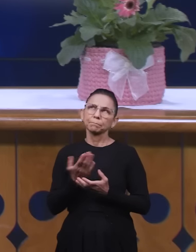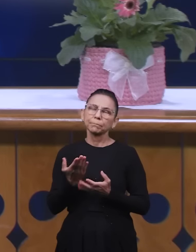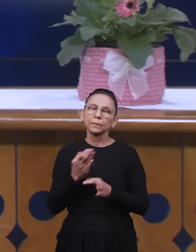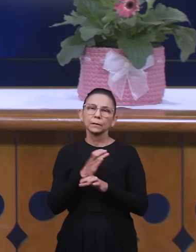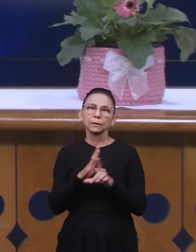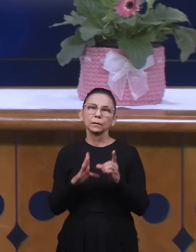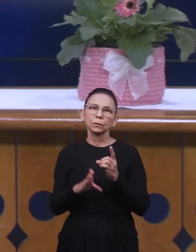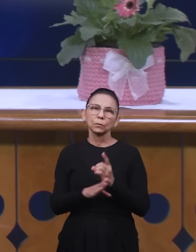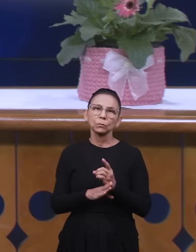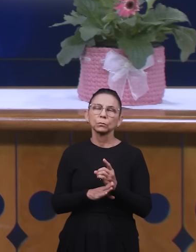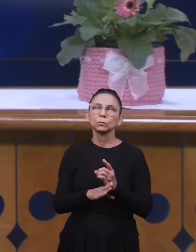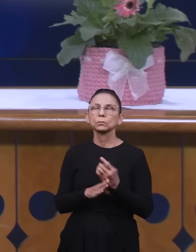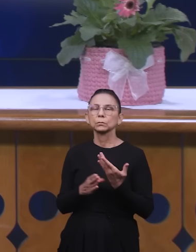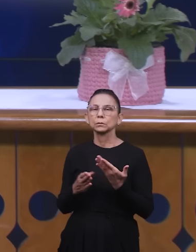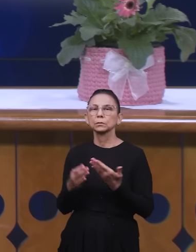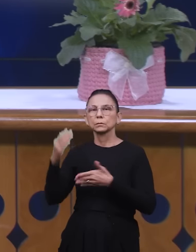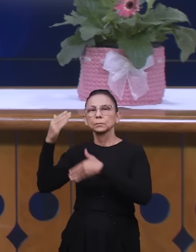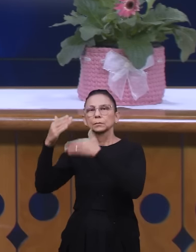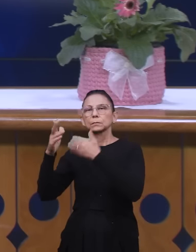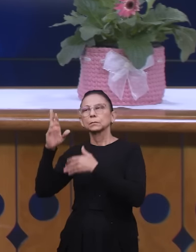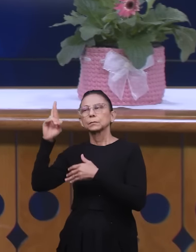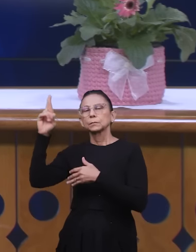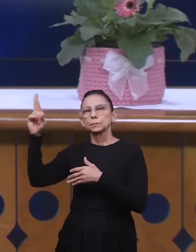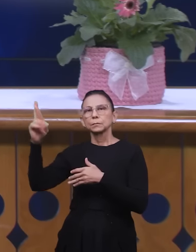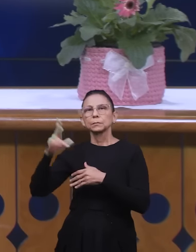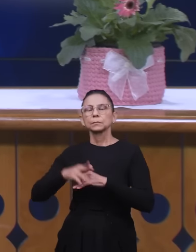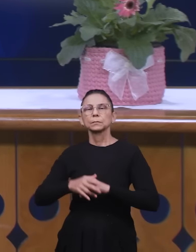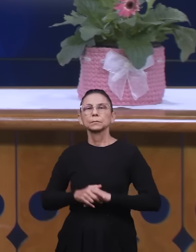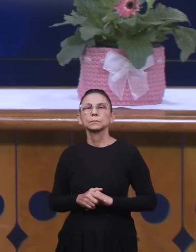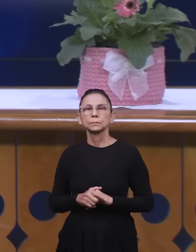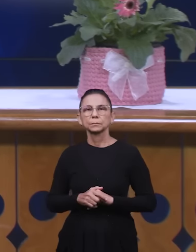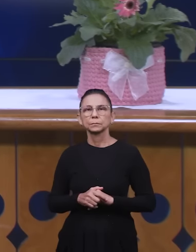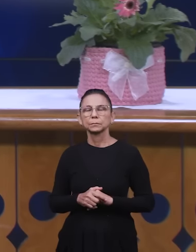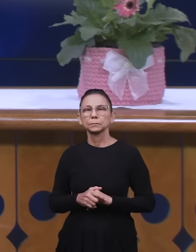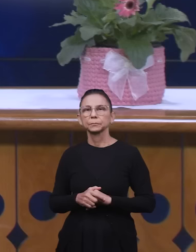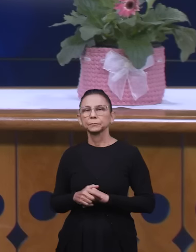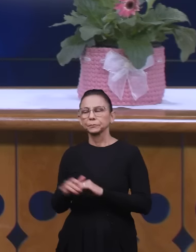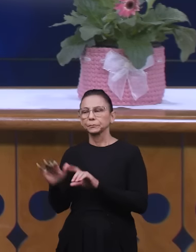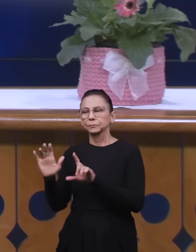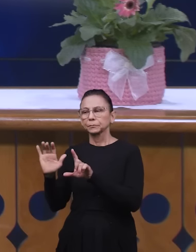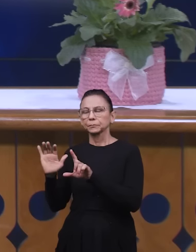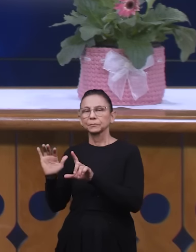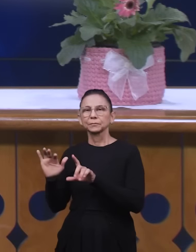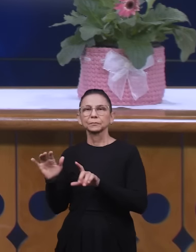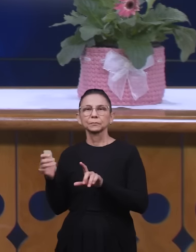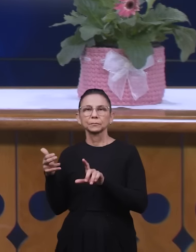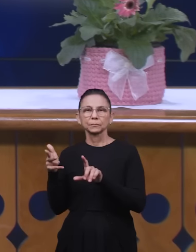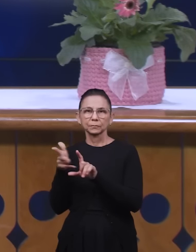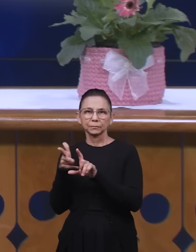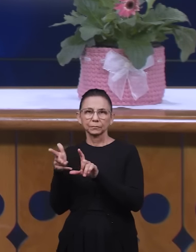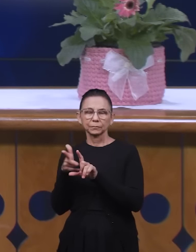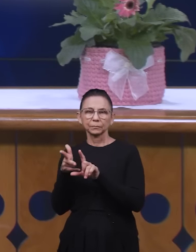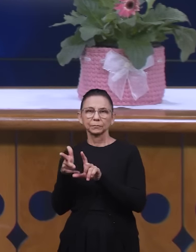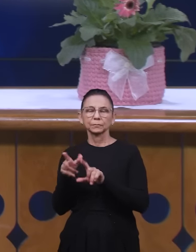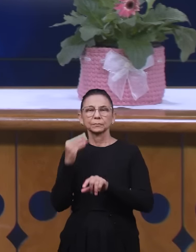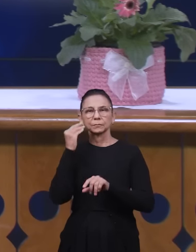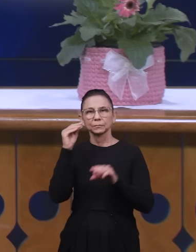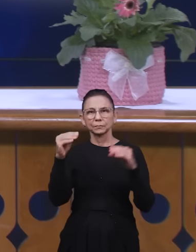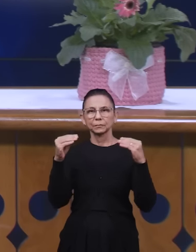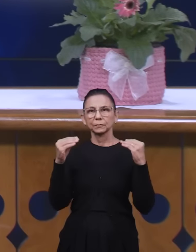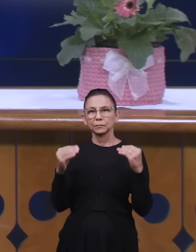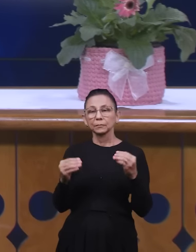com o culto, a sua experiência com o Senhor. Você pode apontar a sua câmera para esse QR Code e mandar a